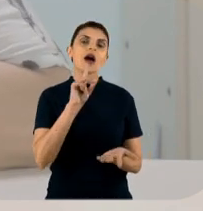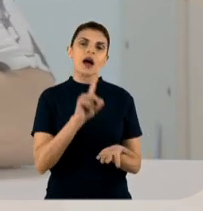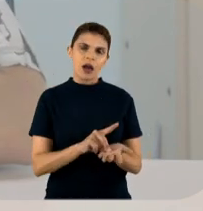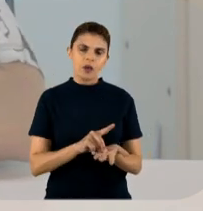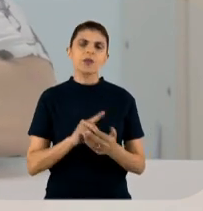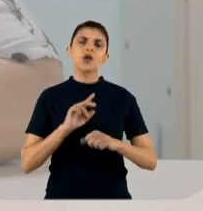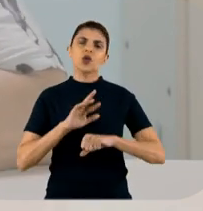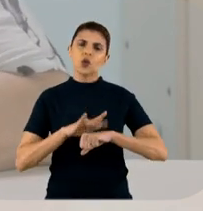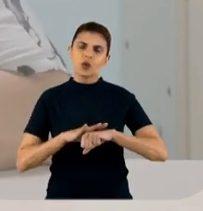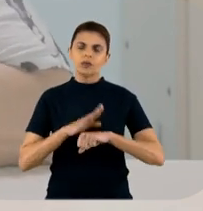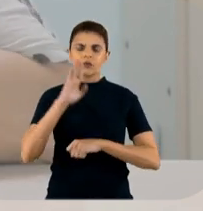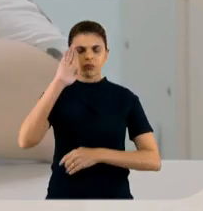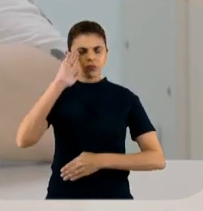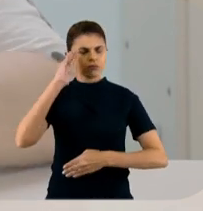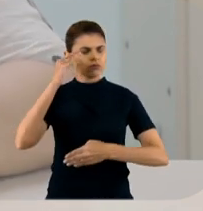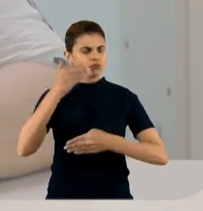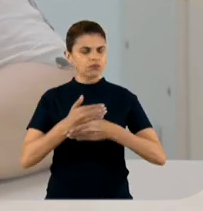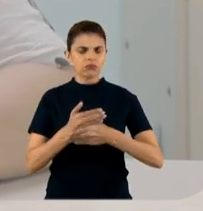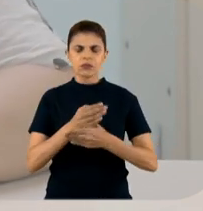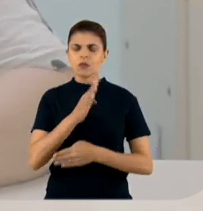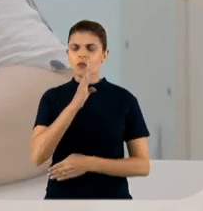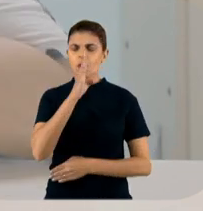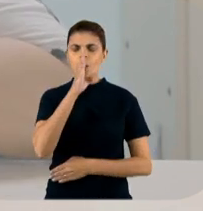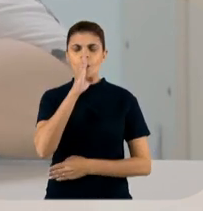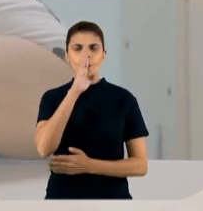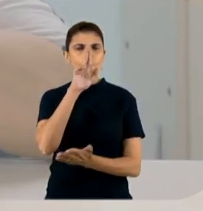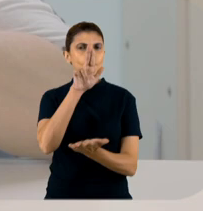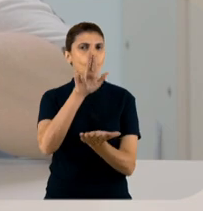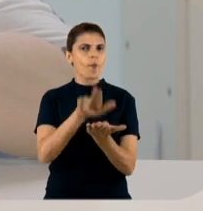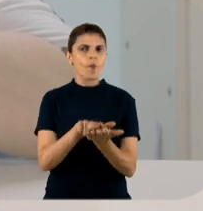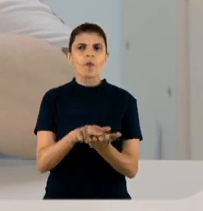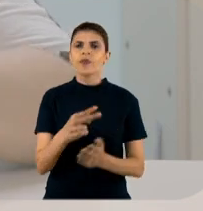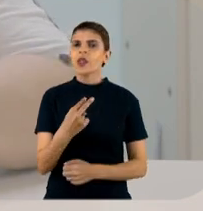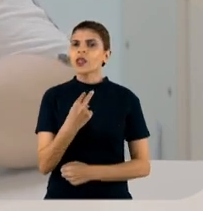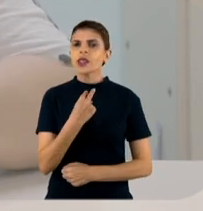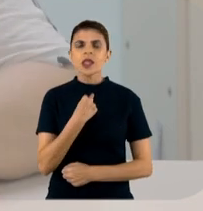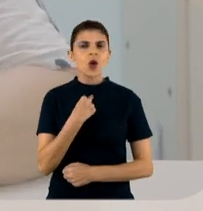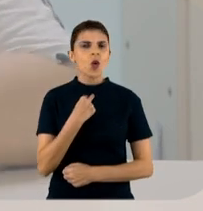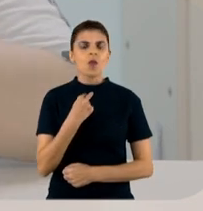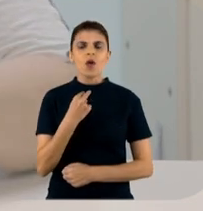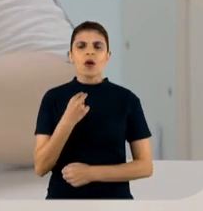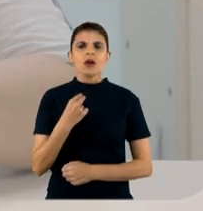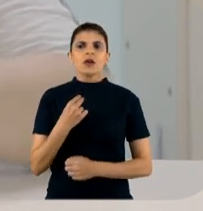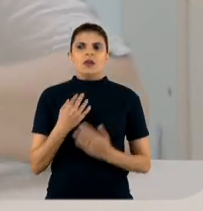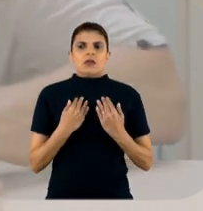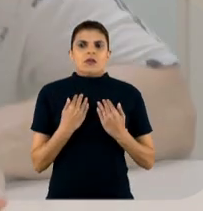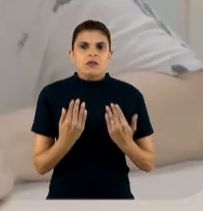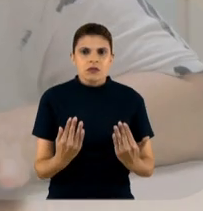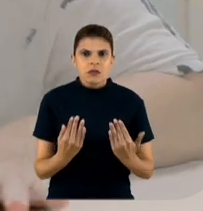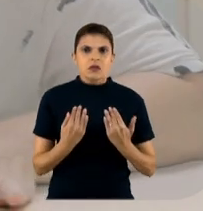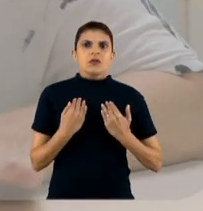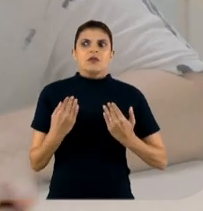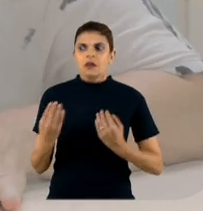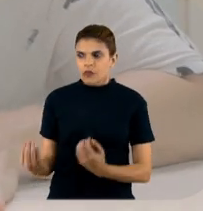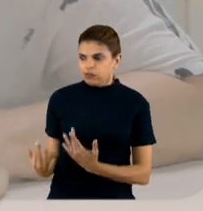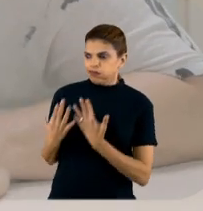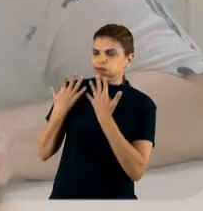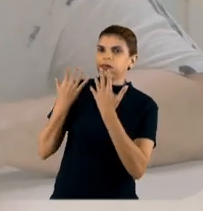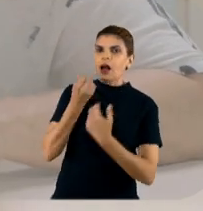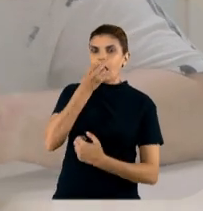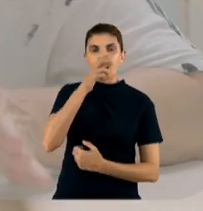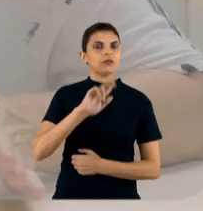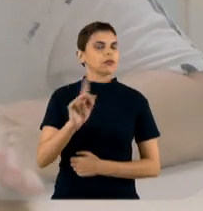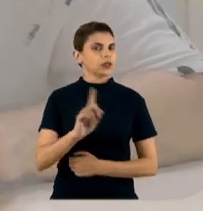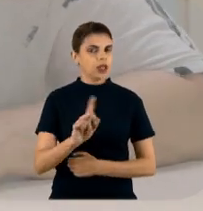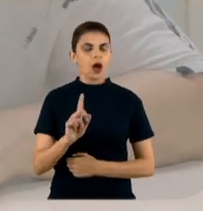realmente o gente deve estar bem sedado não deve estar eh sendo capaz de brigar com o ventilador vamos dizer assim né